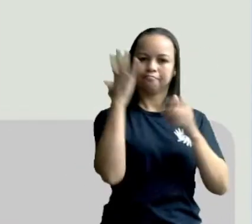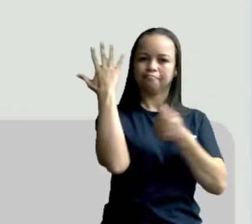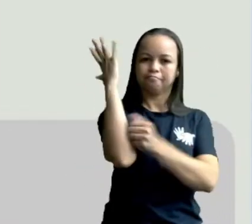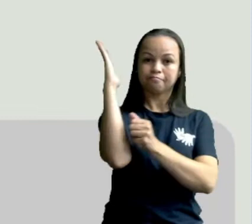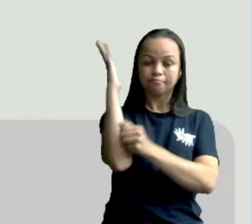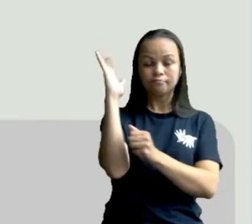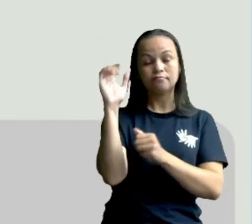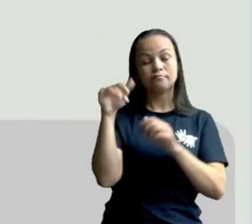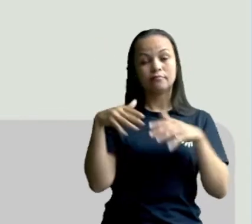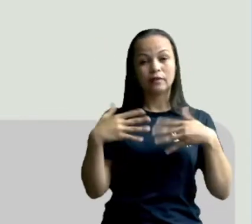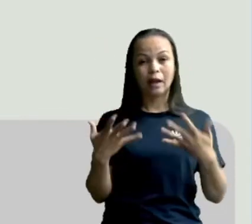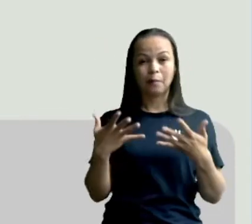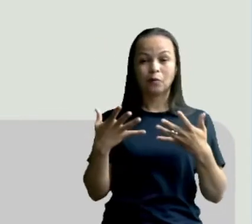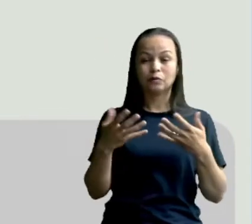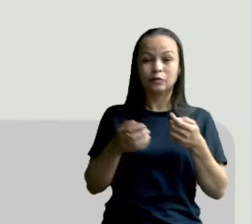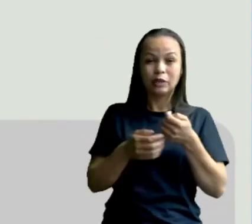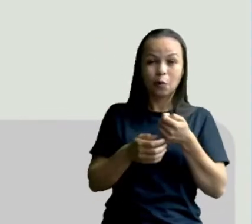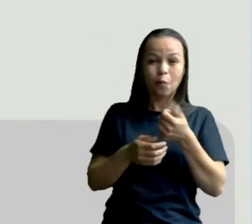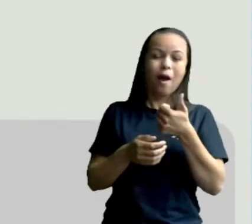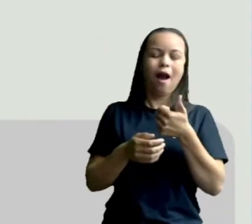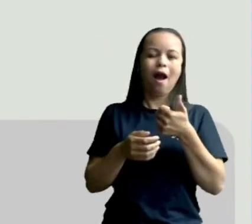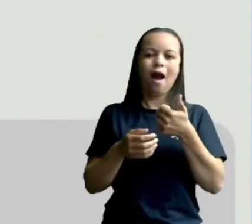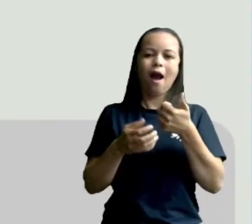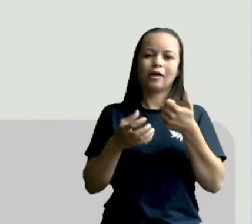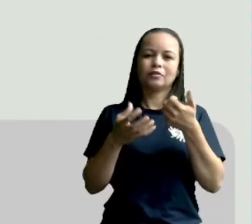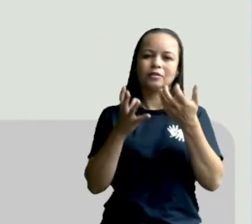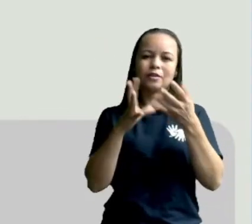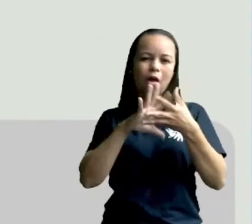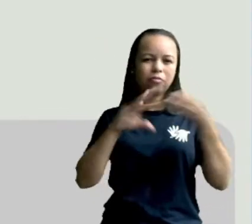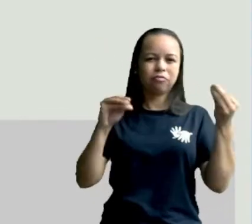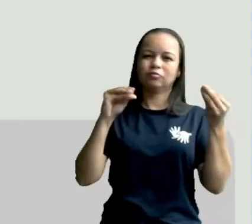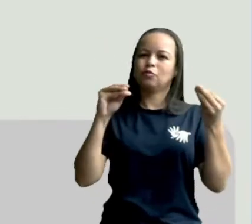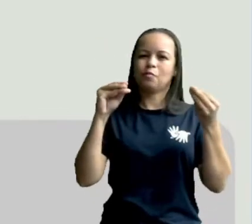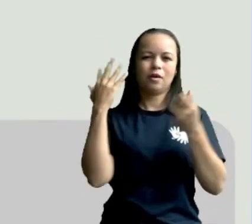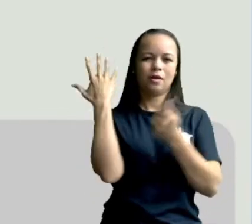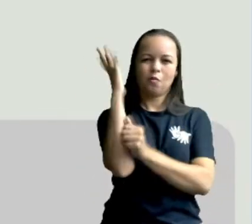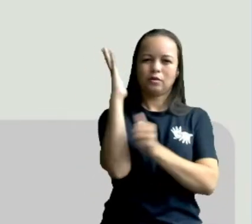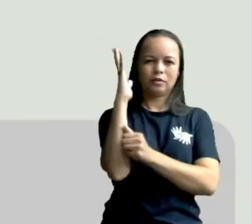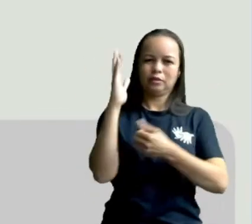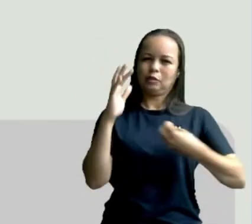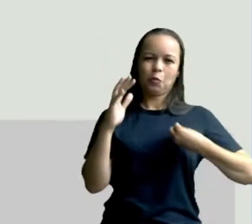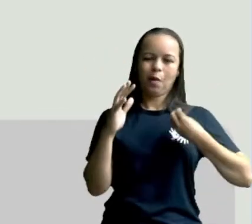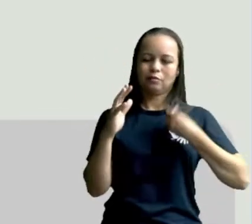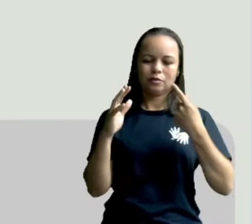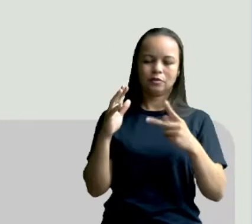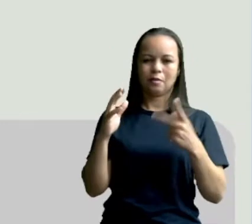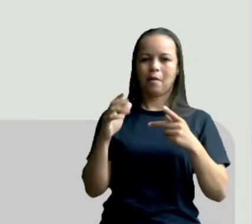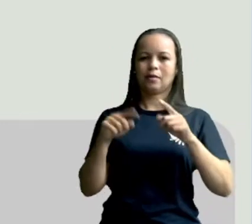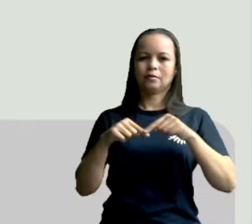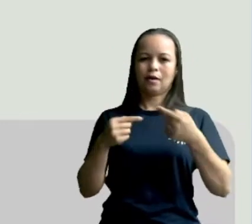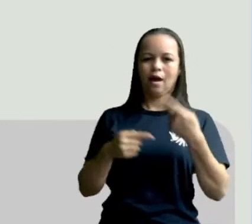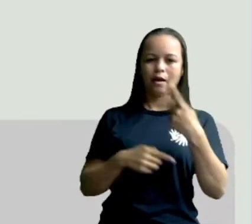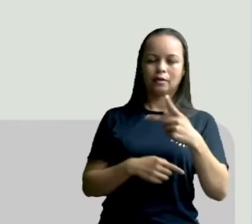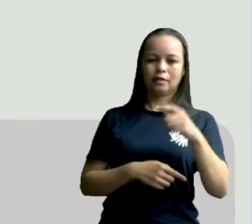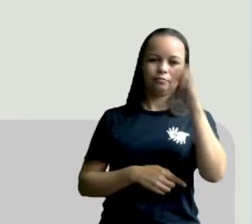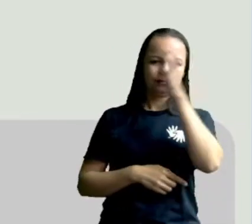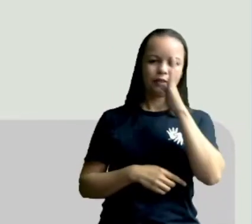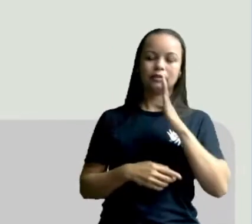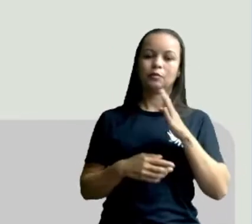de quase o pau-brasil entrar em extinção. Não existia mais pau-brasil aqui no Brasil, porque eles